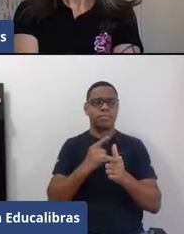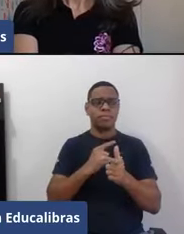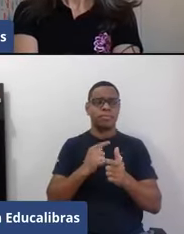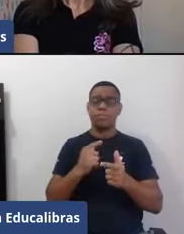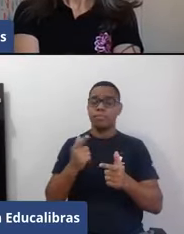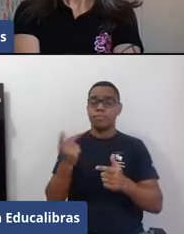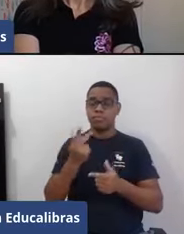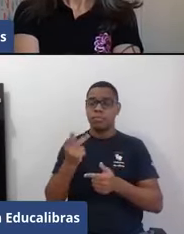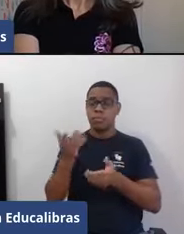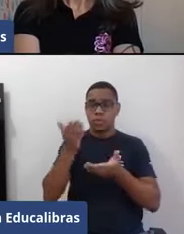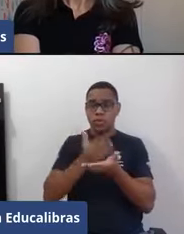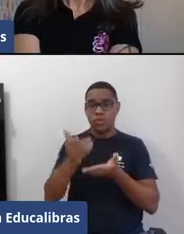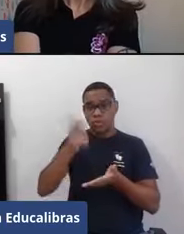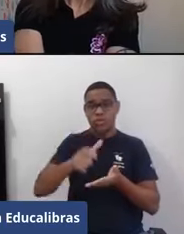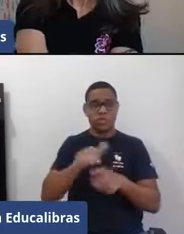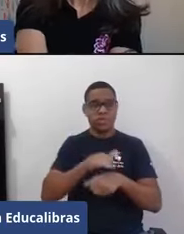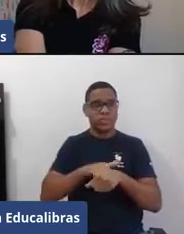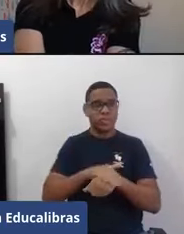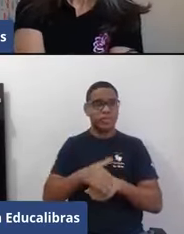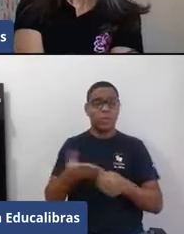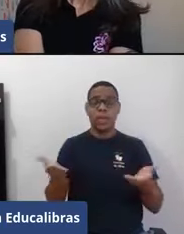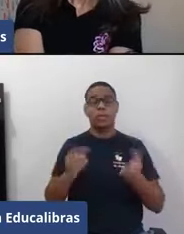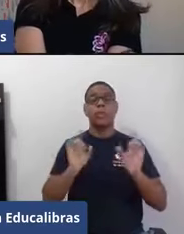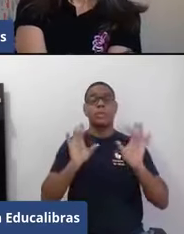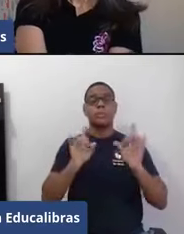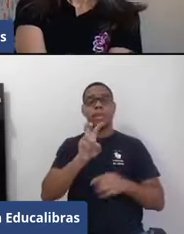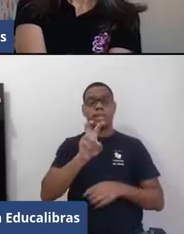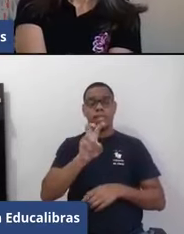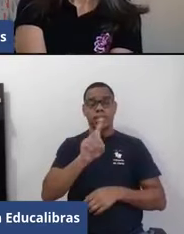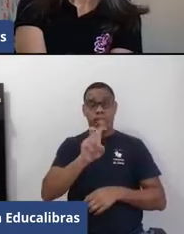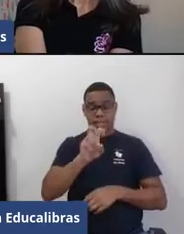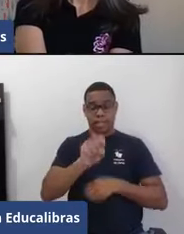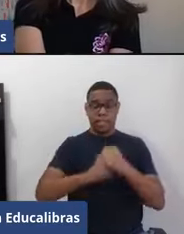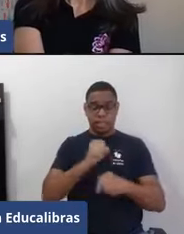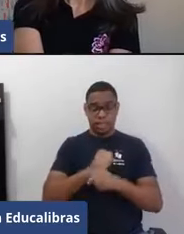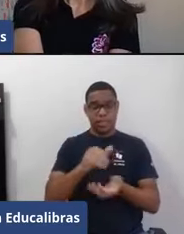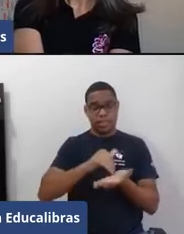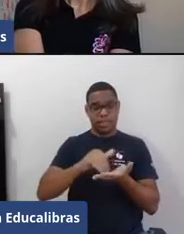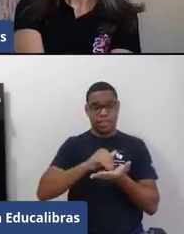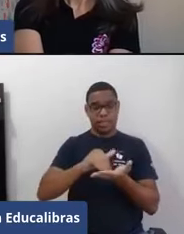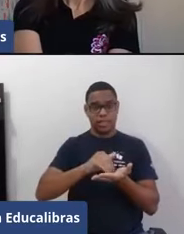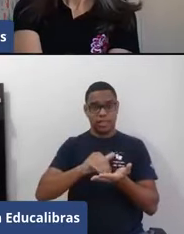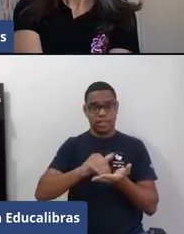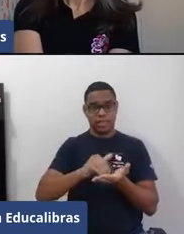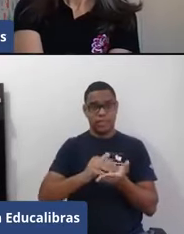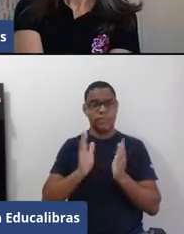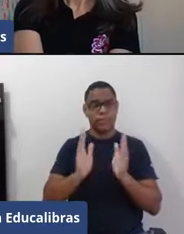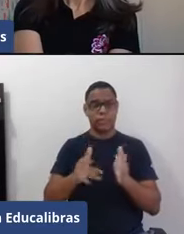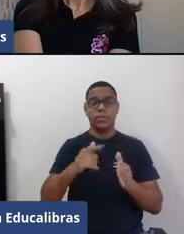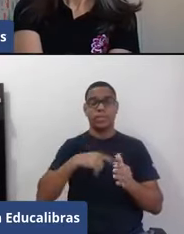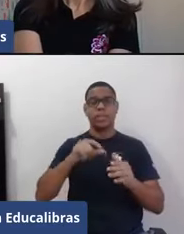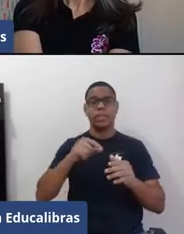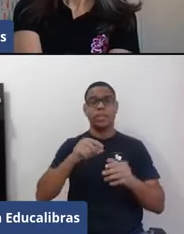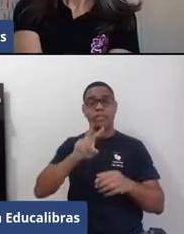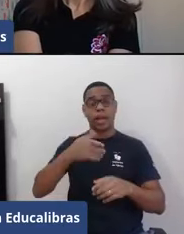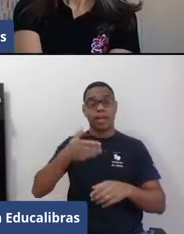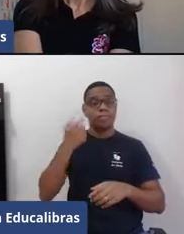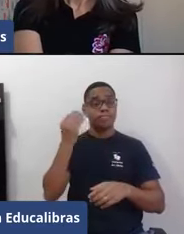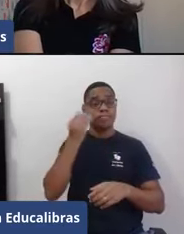começar de novo, né? A gente está aqui comemorando os 15 anos da Secretaria. A gente vai fazer um evento, né,